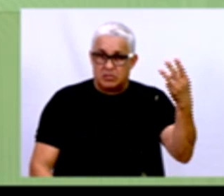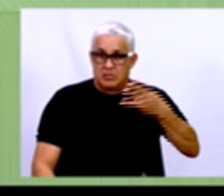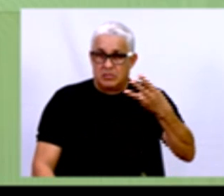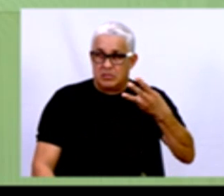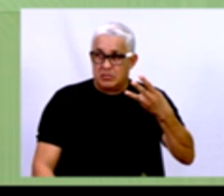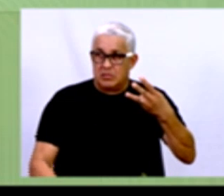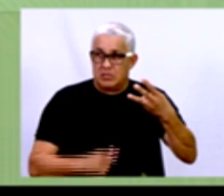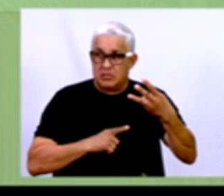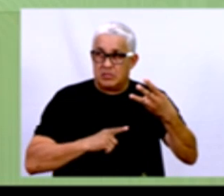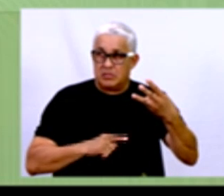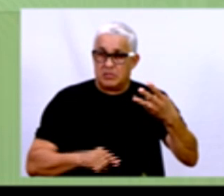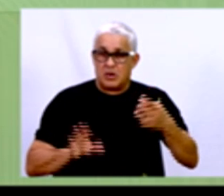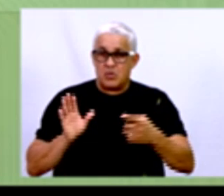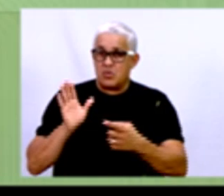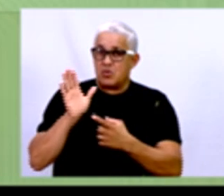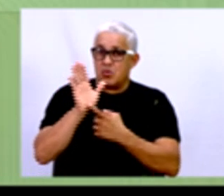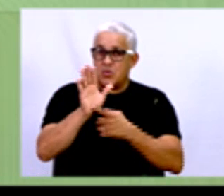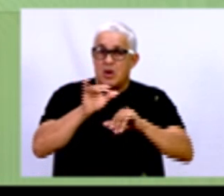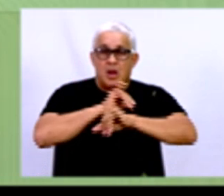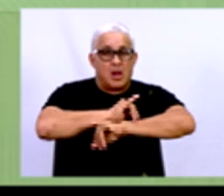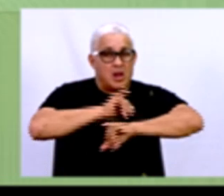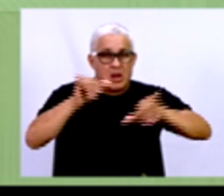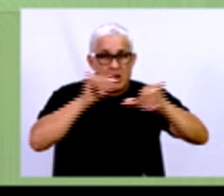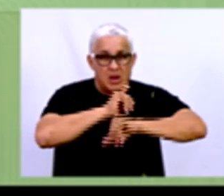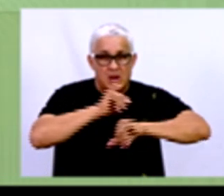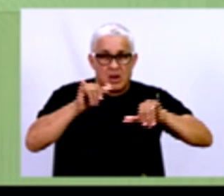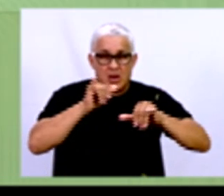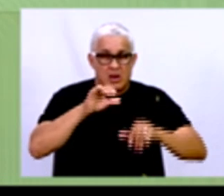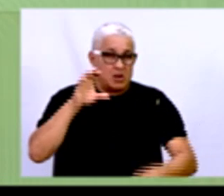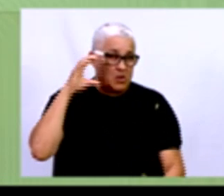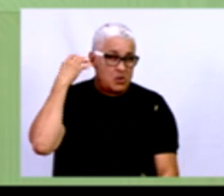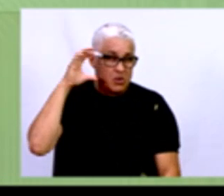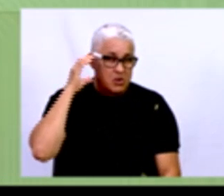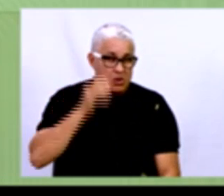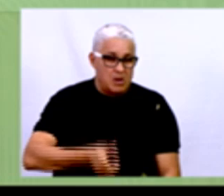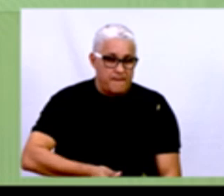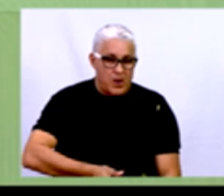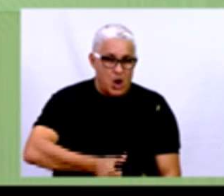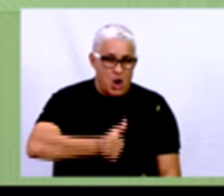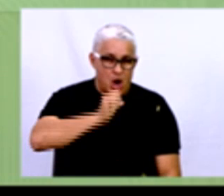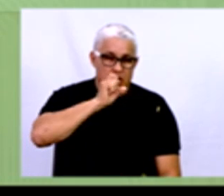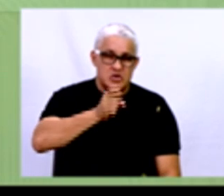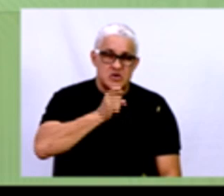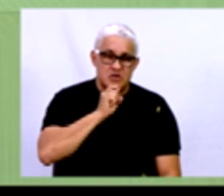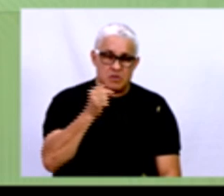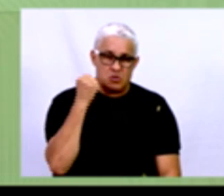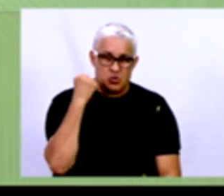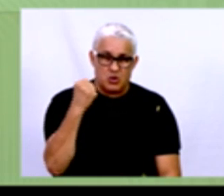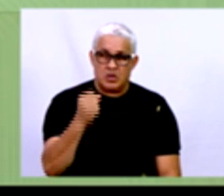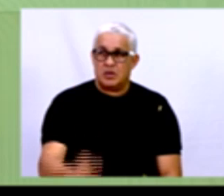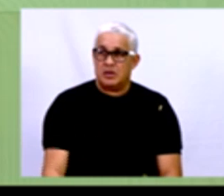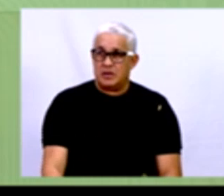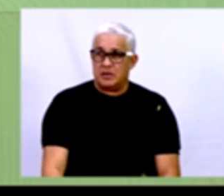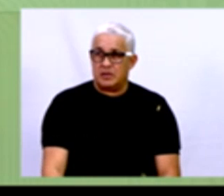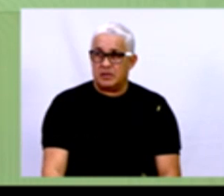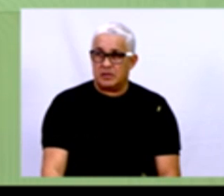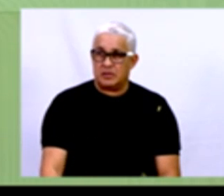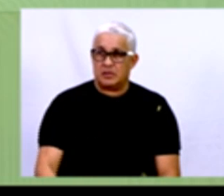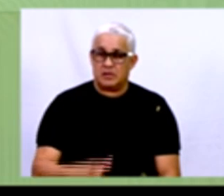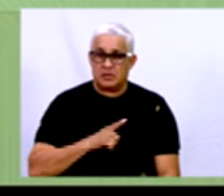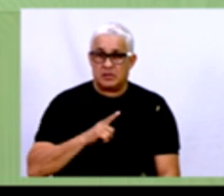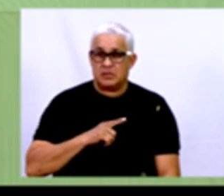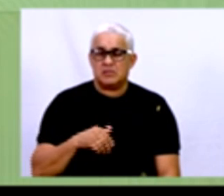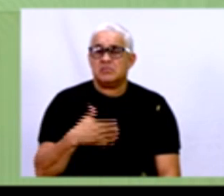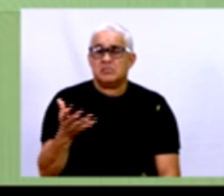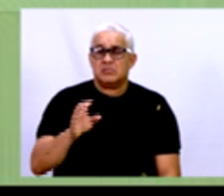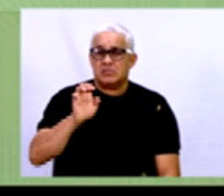nós temos um anúncio, né? Beba Coca-Cola, bem gelada. Então, nós temos qual